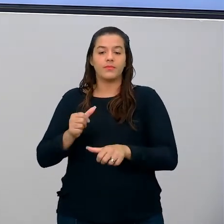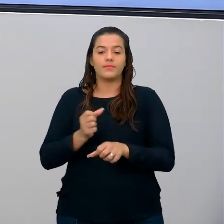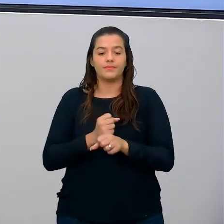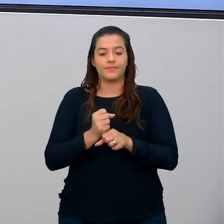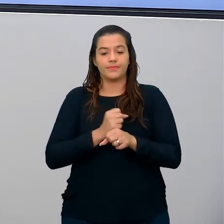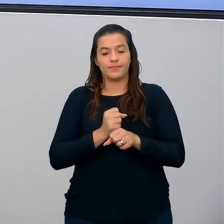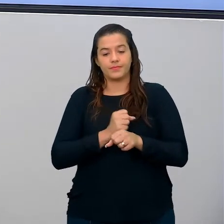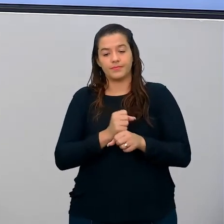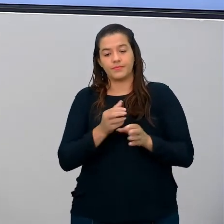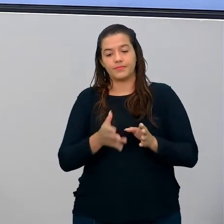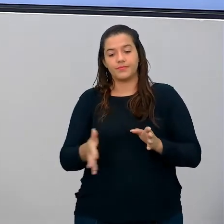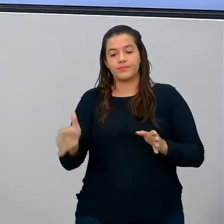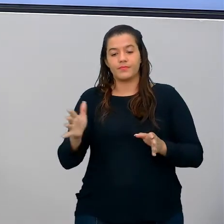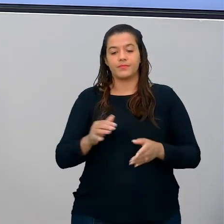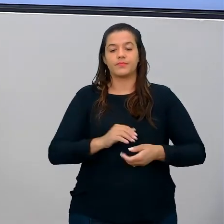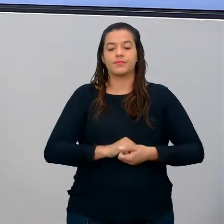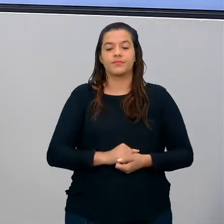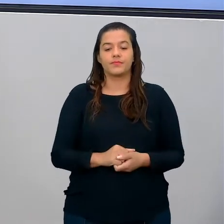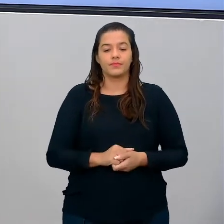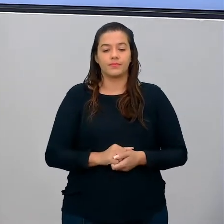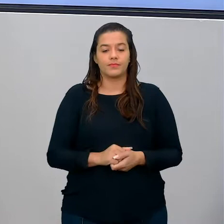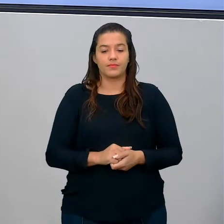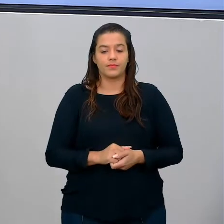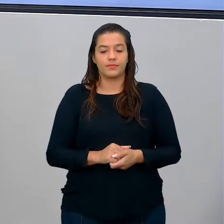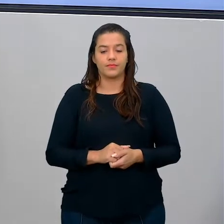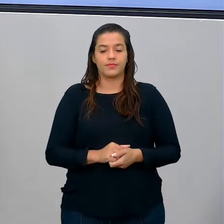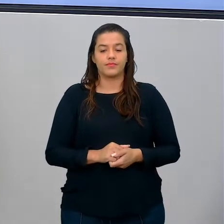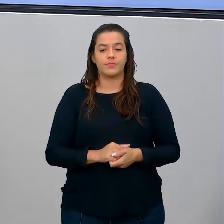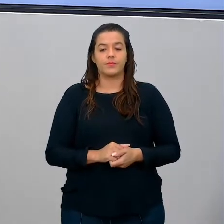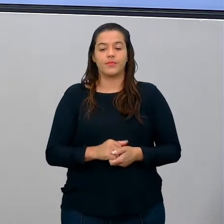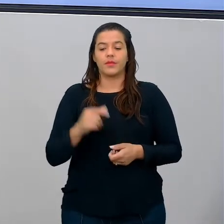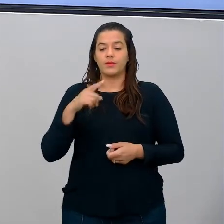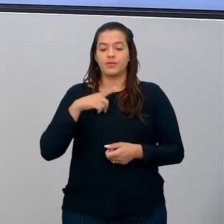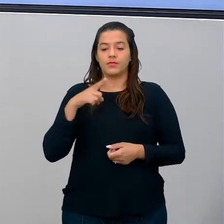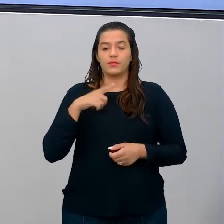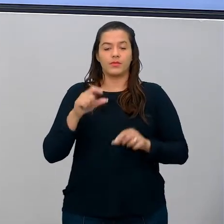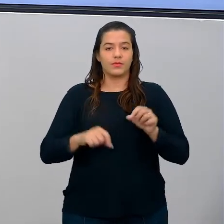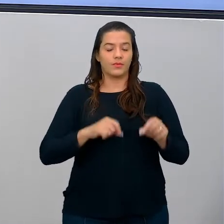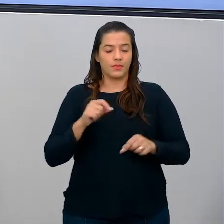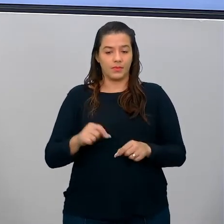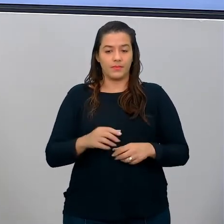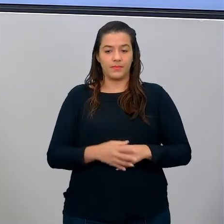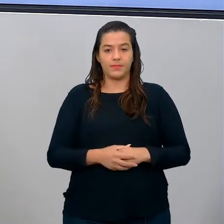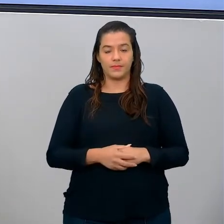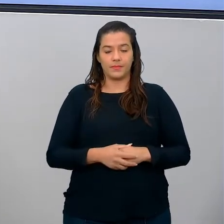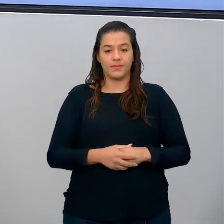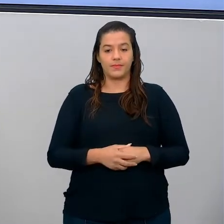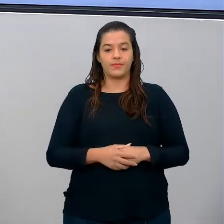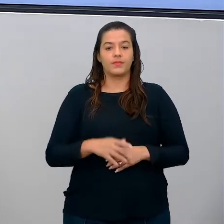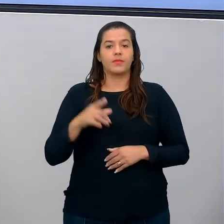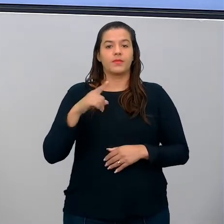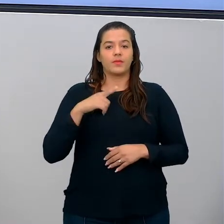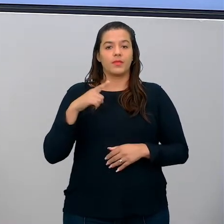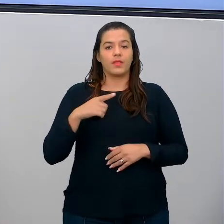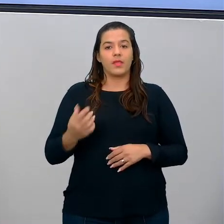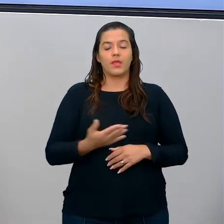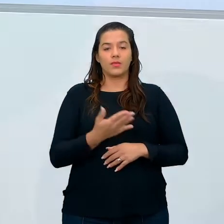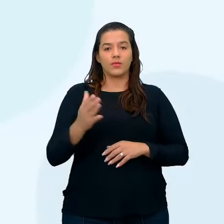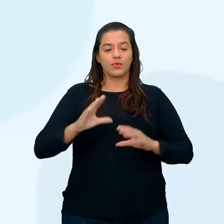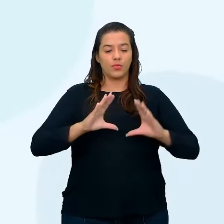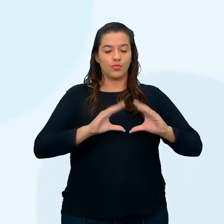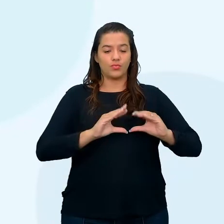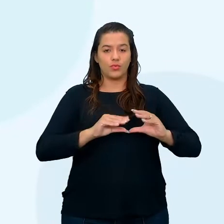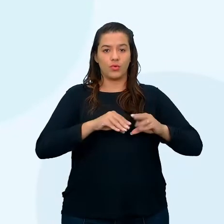desse tempo, tá? Bom, o que a gente tem aí na sequência? Nós temos do que o solo é formado. Então,